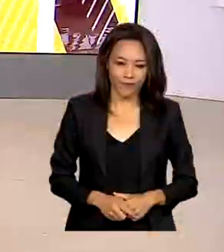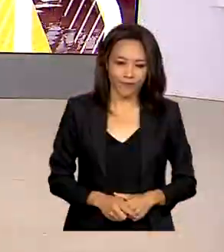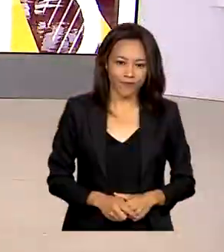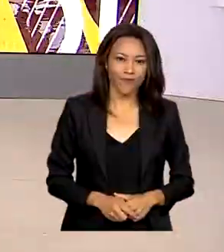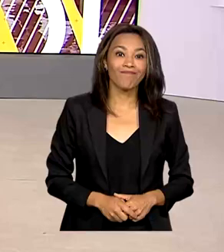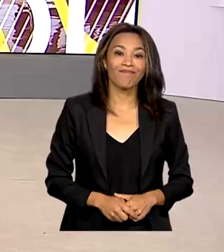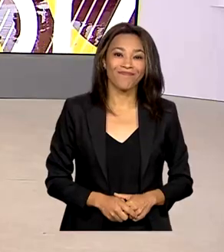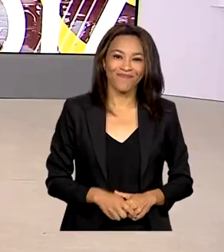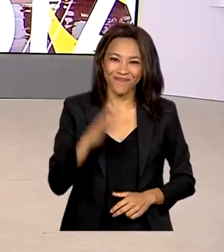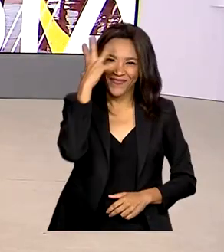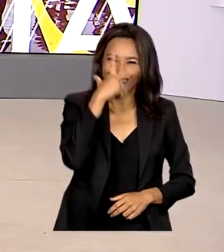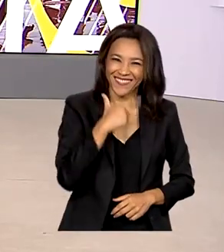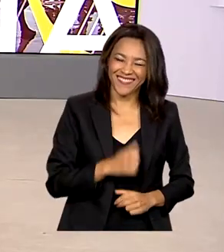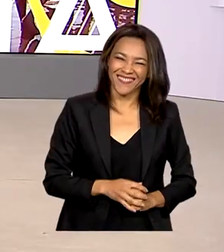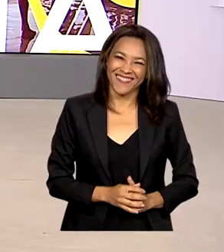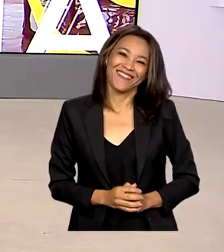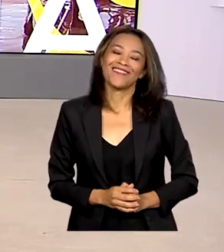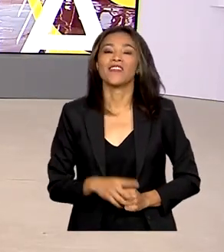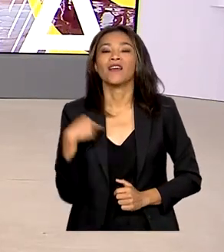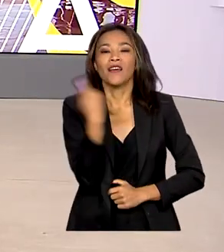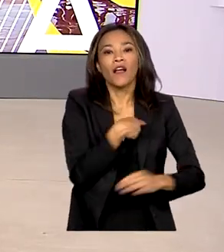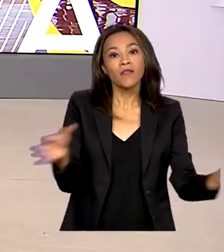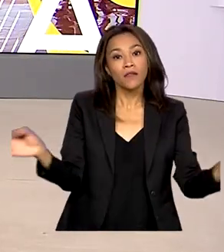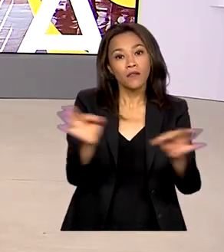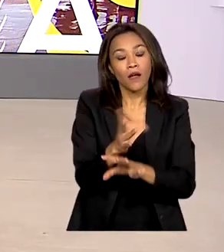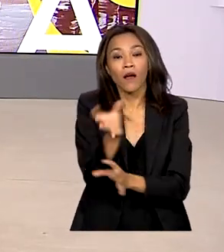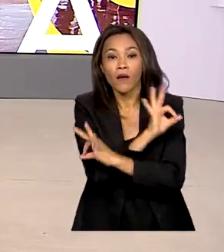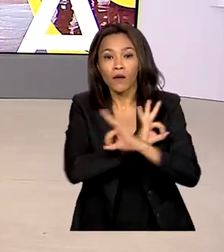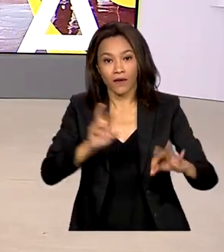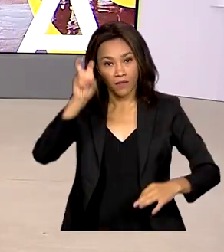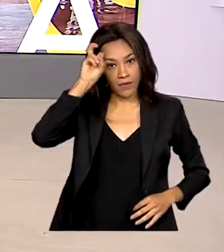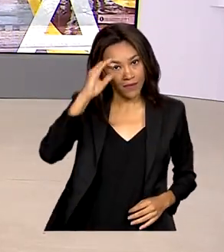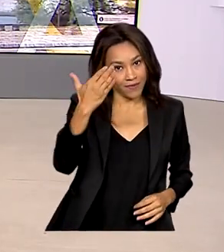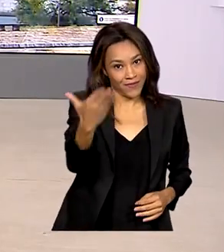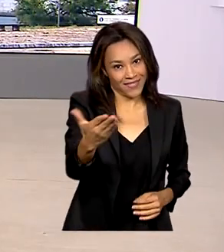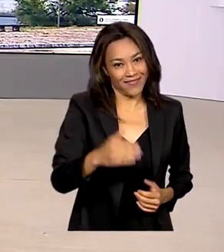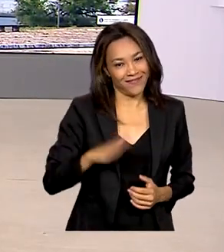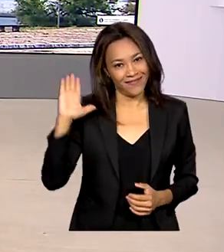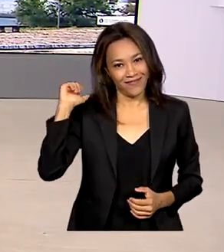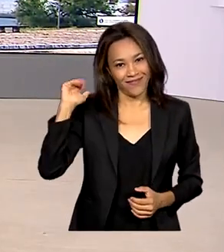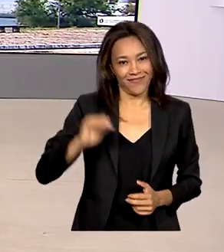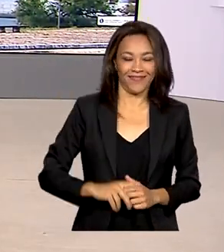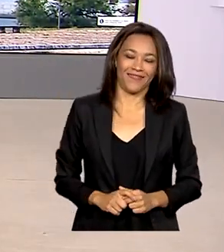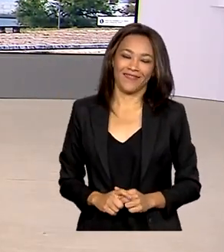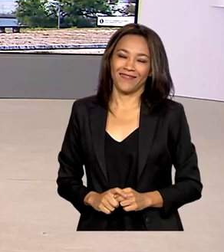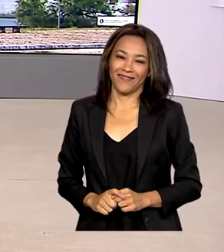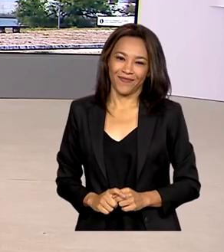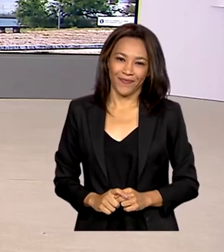Bonito, né? E a gente fica por aqui. Uma ótima quinta-feira para você. Tchau.